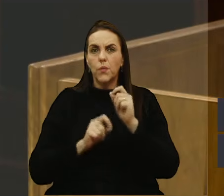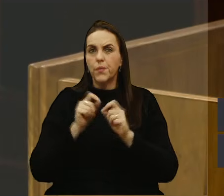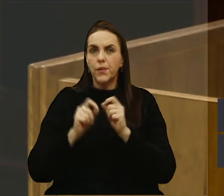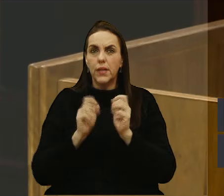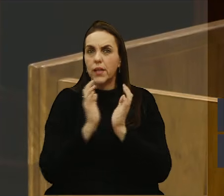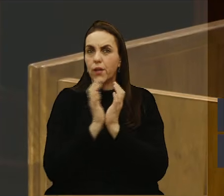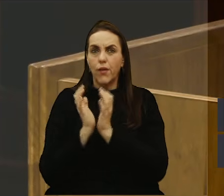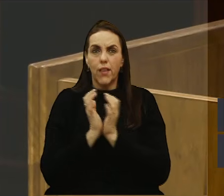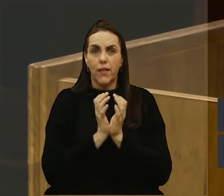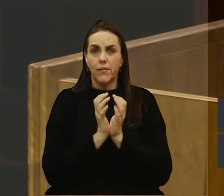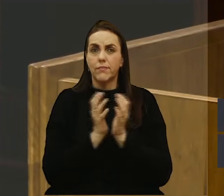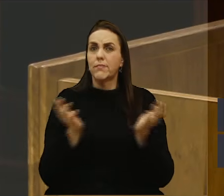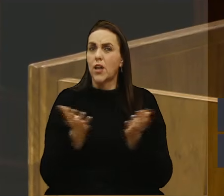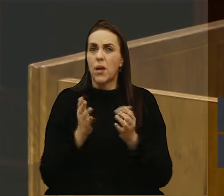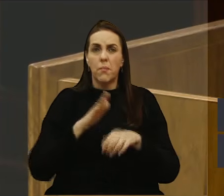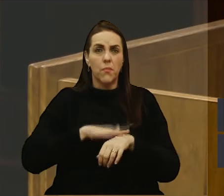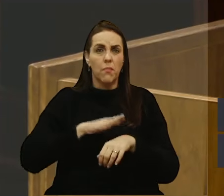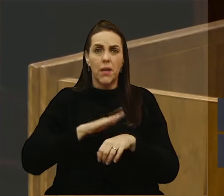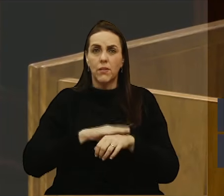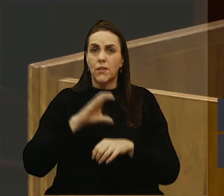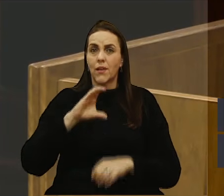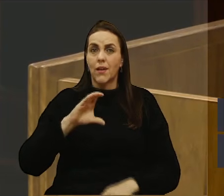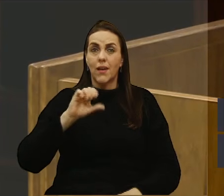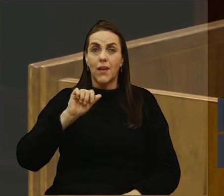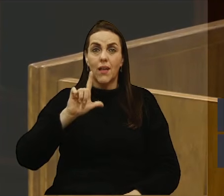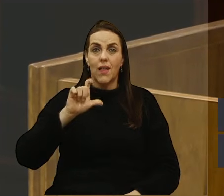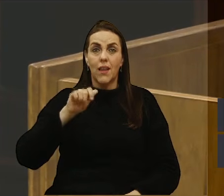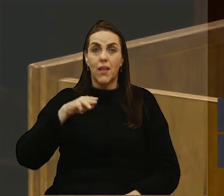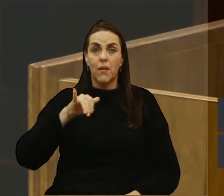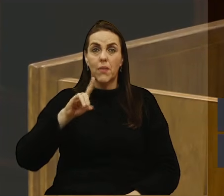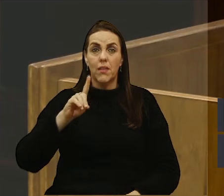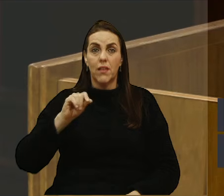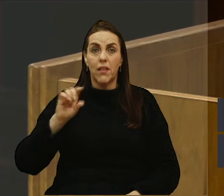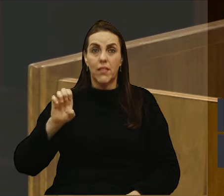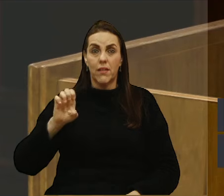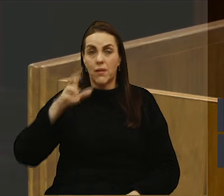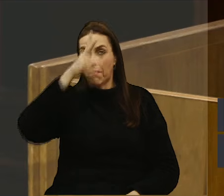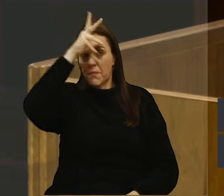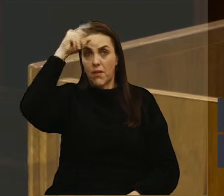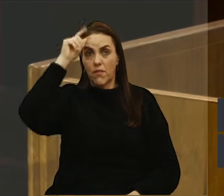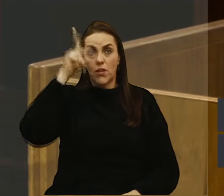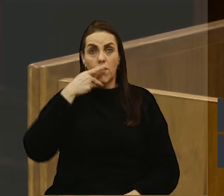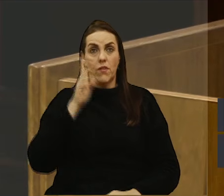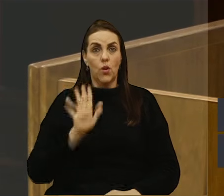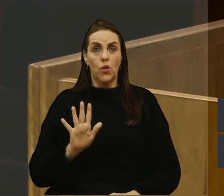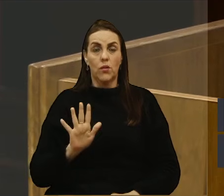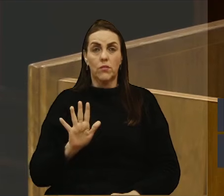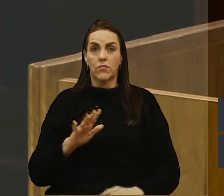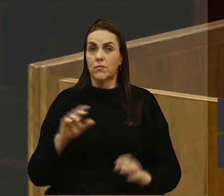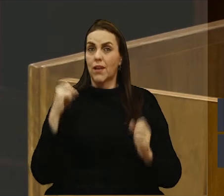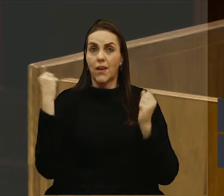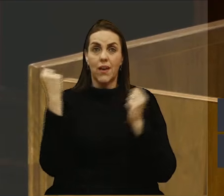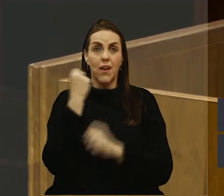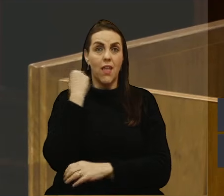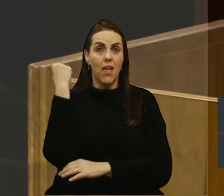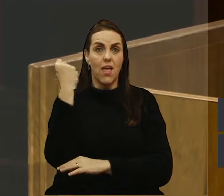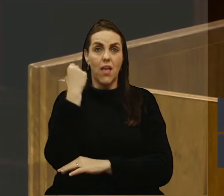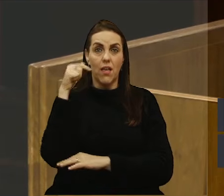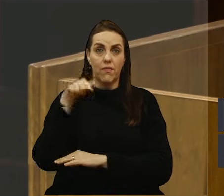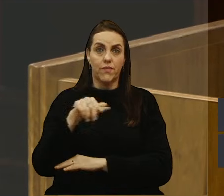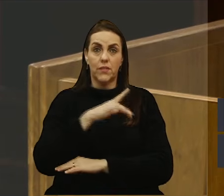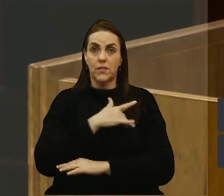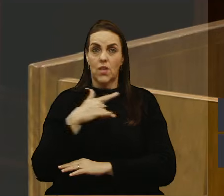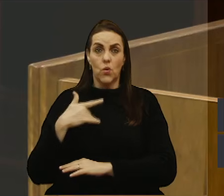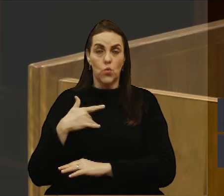estado de calamidade. O prefeito decretou estado de calamidade. Uma parte, vereador. Eu não quero profetizar e não quero agorar